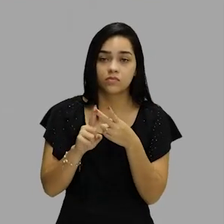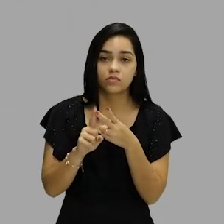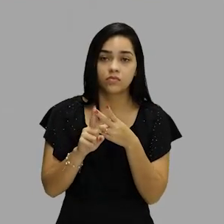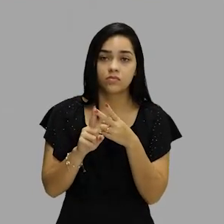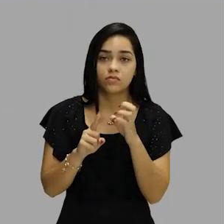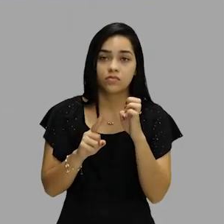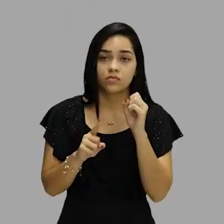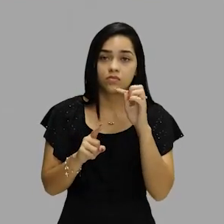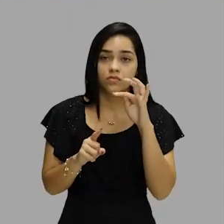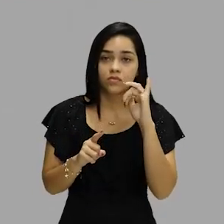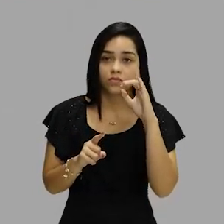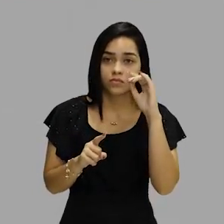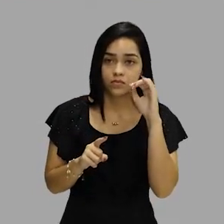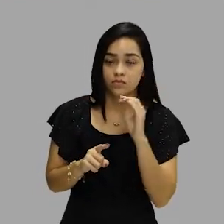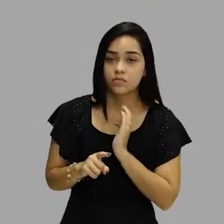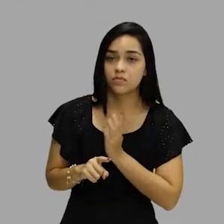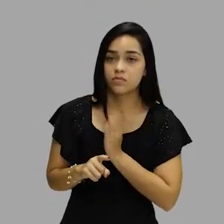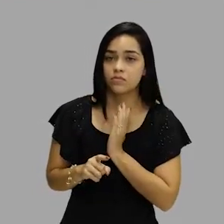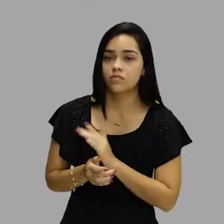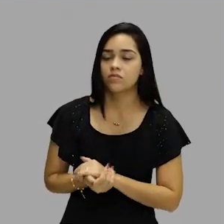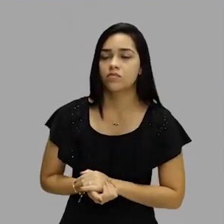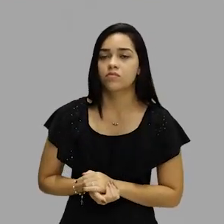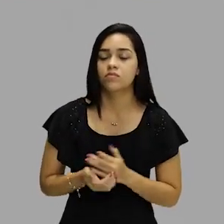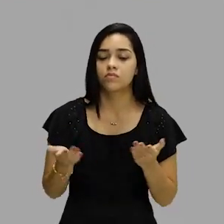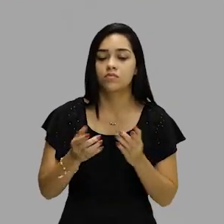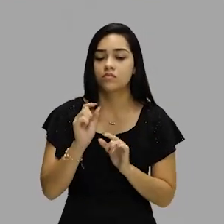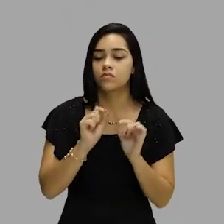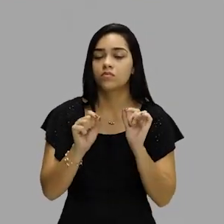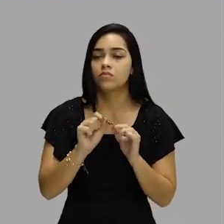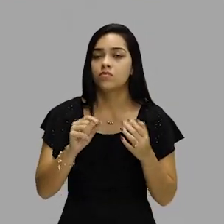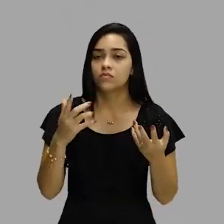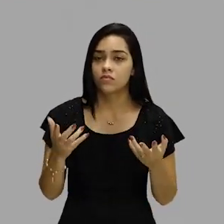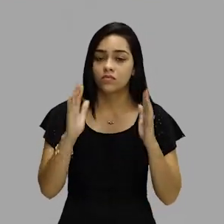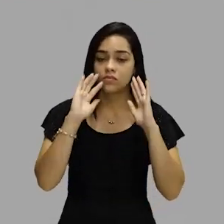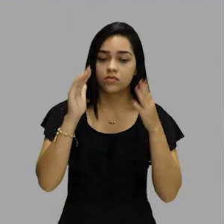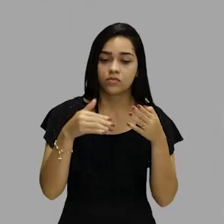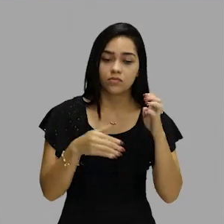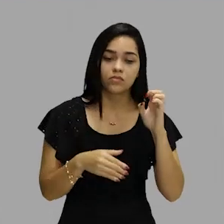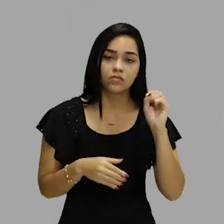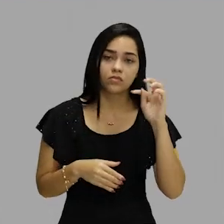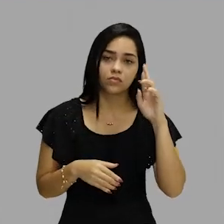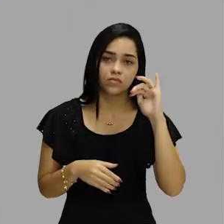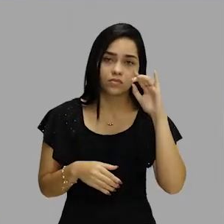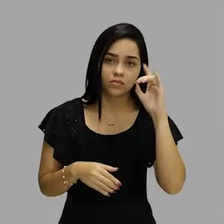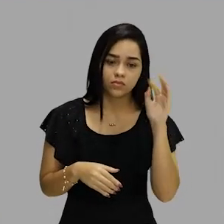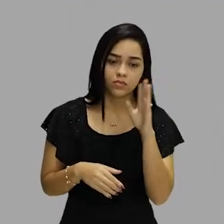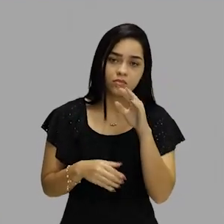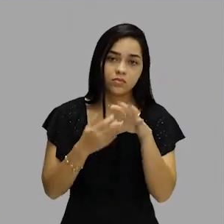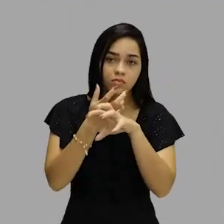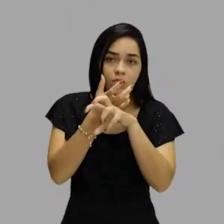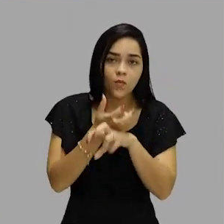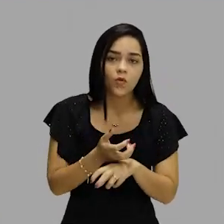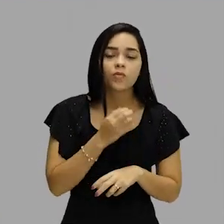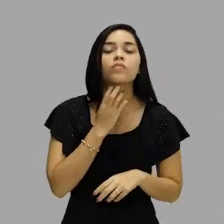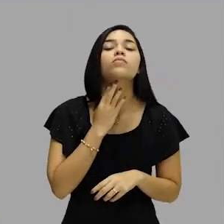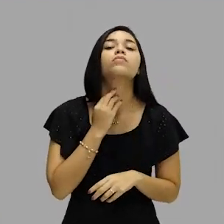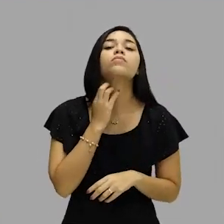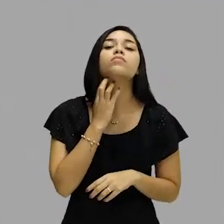muscular estriado cardíaco. Então agora vamos aqui para muscular estriado esquelético. Bem,